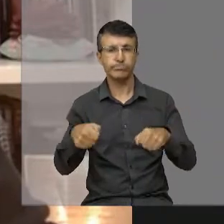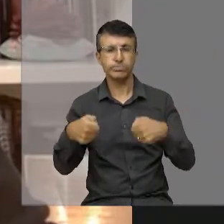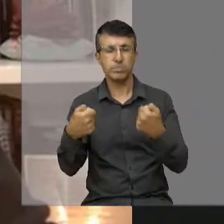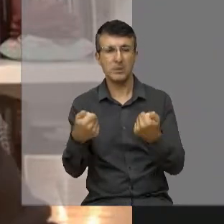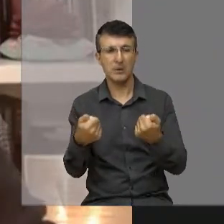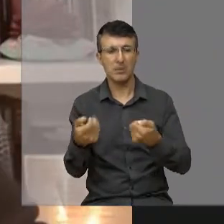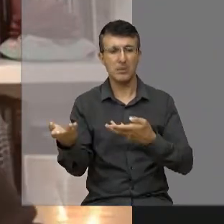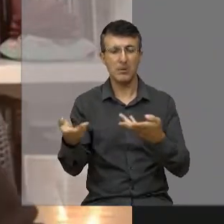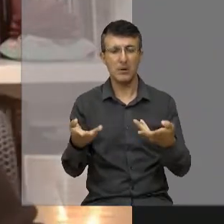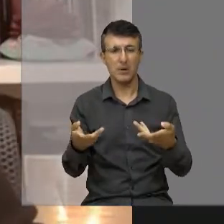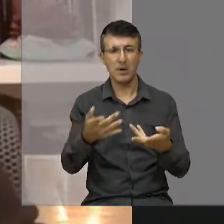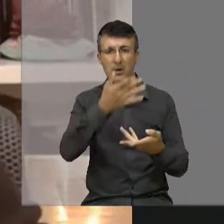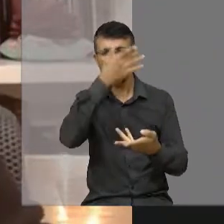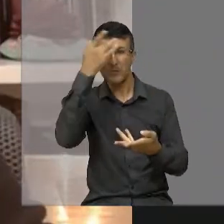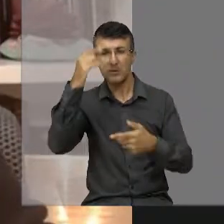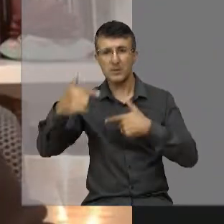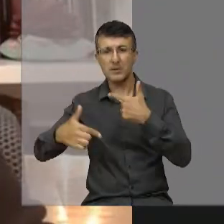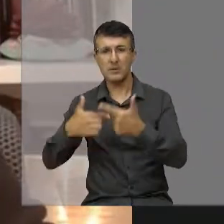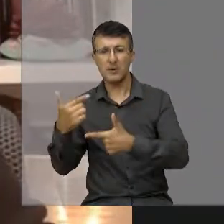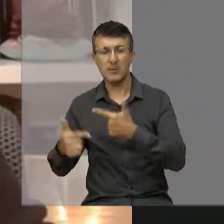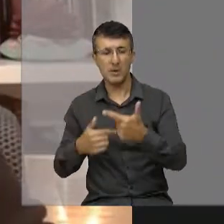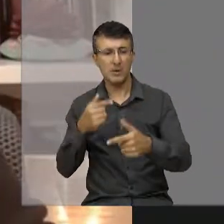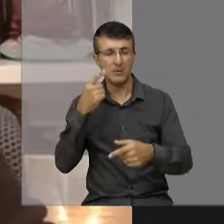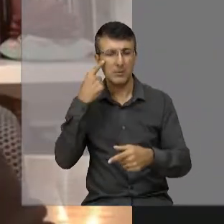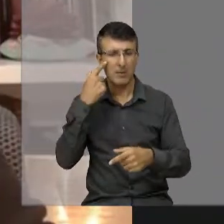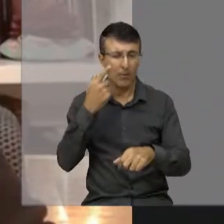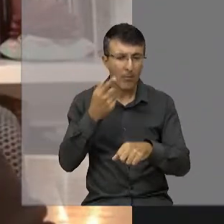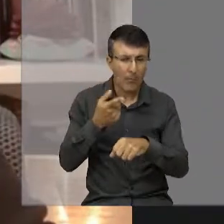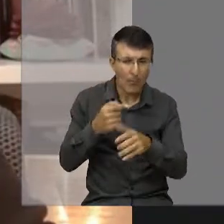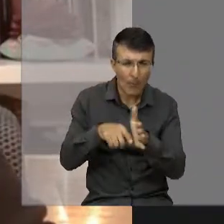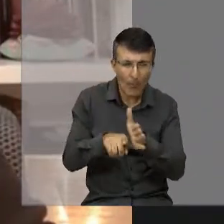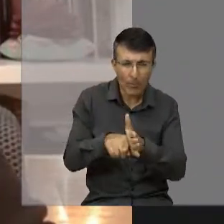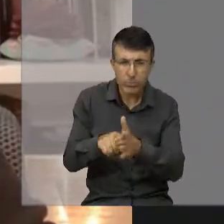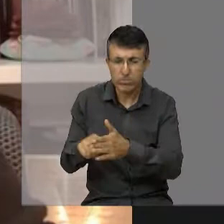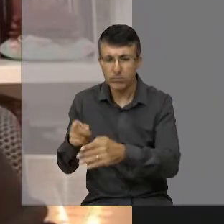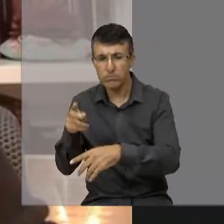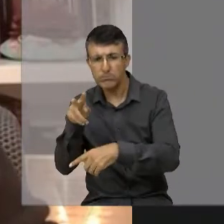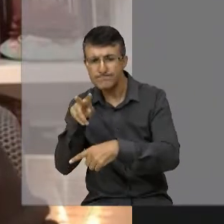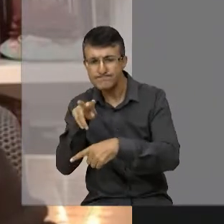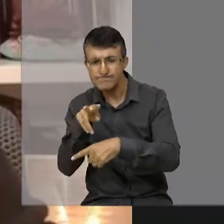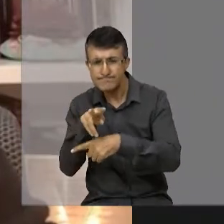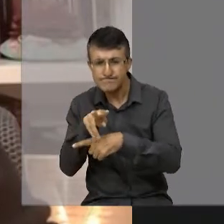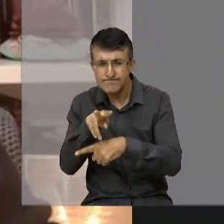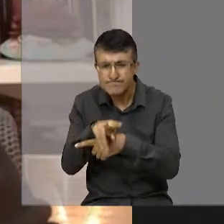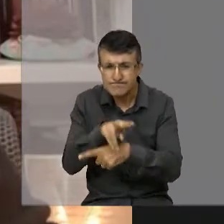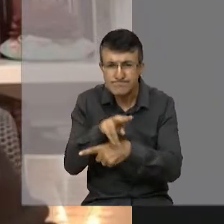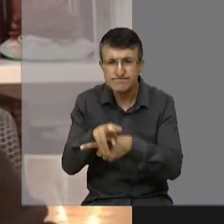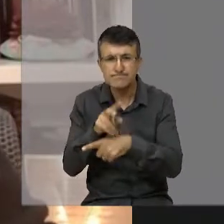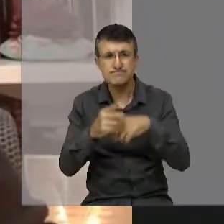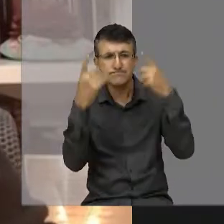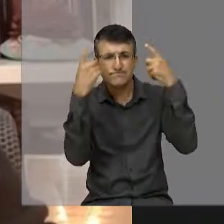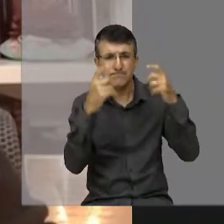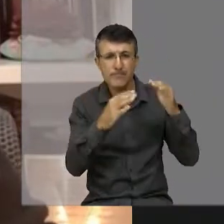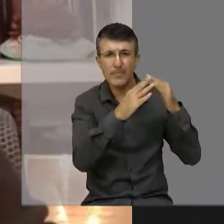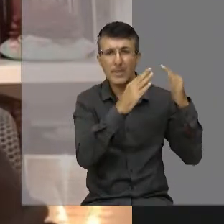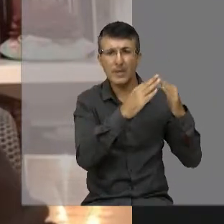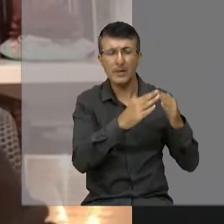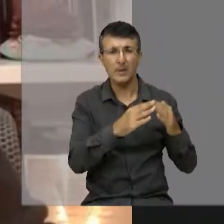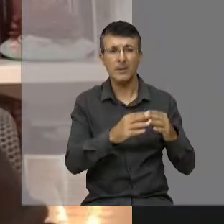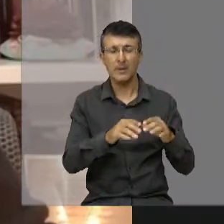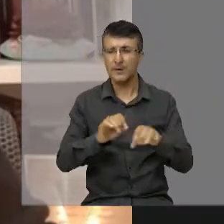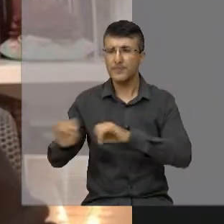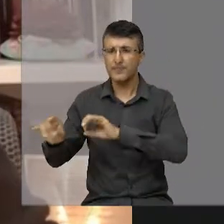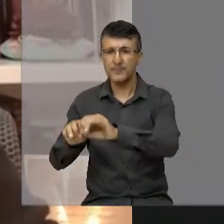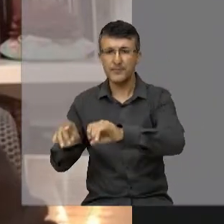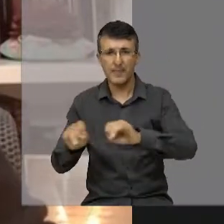da justiça envolvidos na investigação e punição dos atos de violência doméstica, bem como realizar a distribuição de materiais